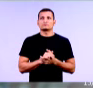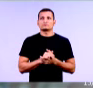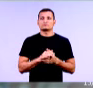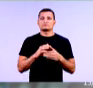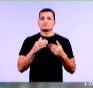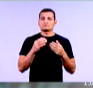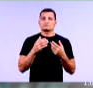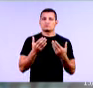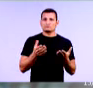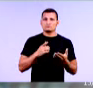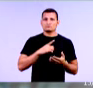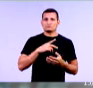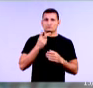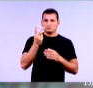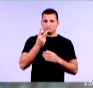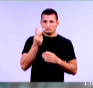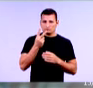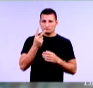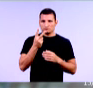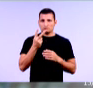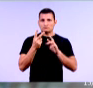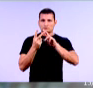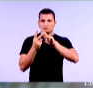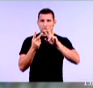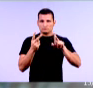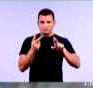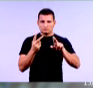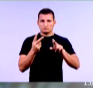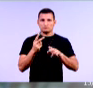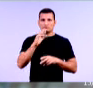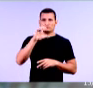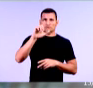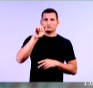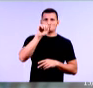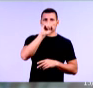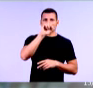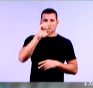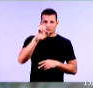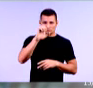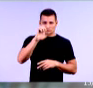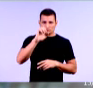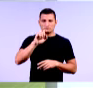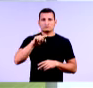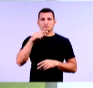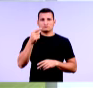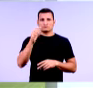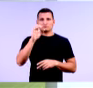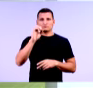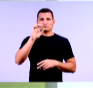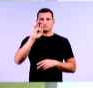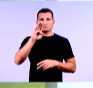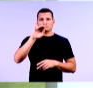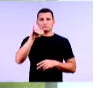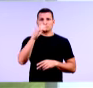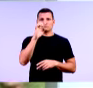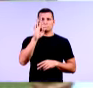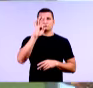Então nós temos dois itens bem distintos aí, tá? Classe e objeto.